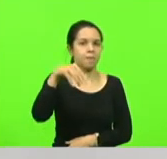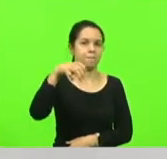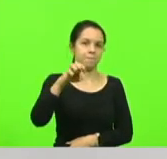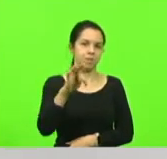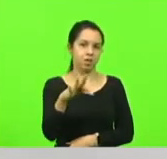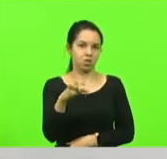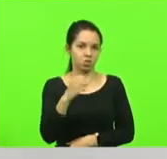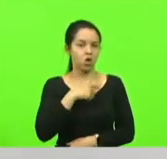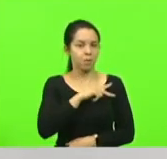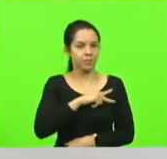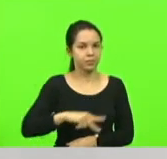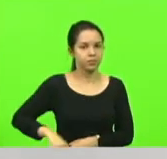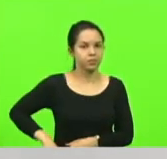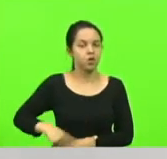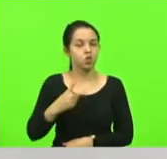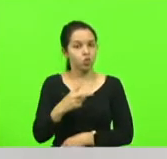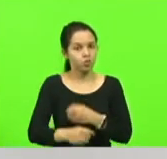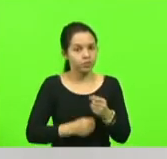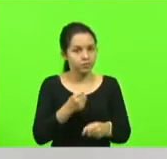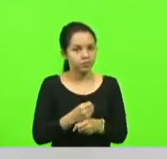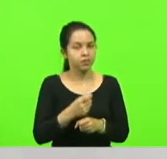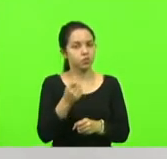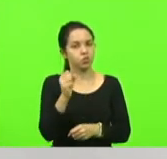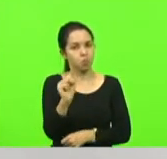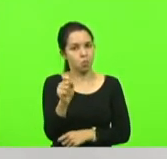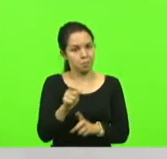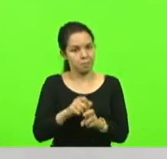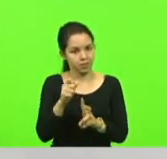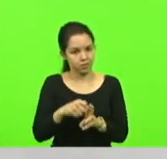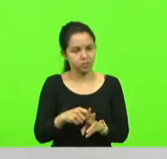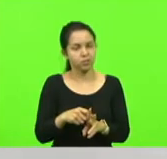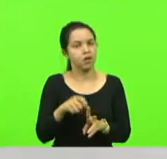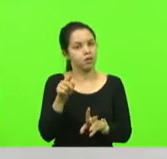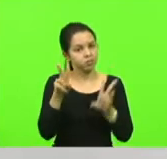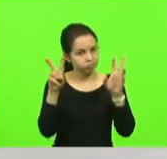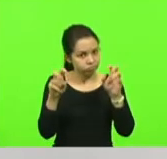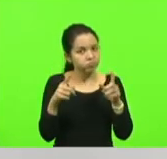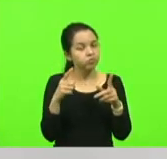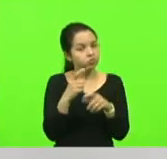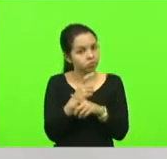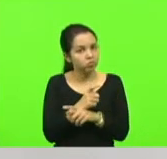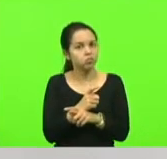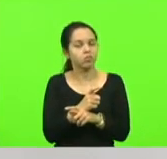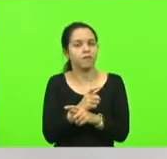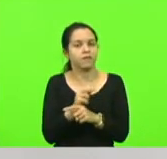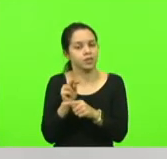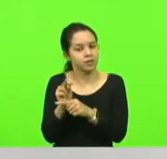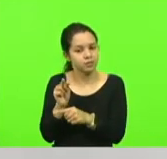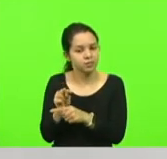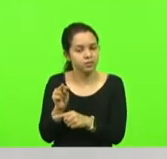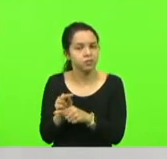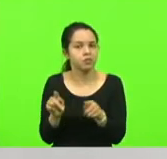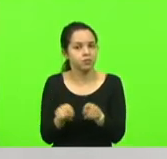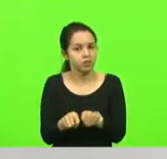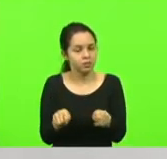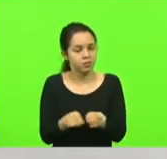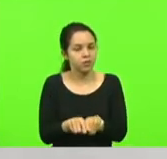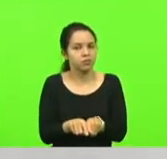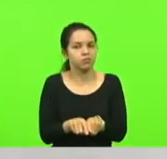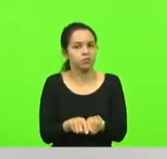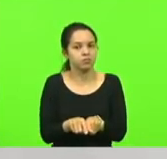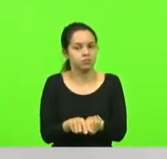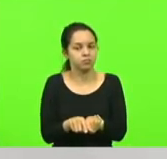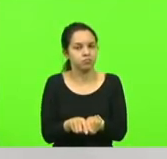por 2 anos e 8 meses. Então, que essa questão também dificulta a fiscalização para os